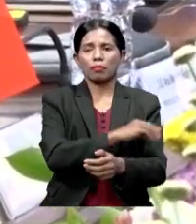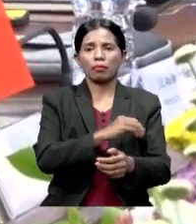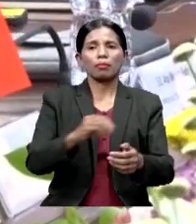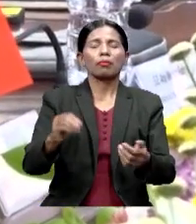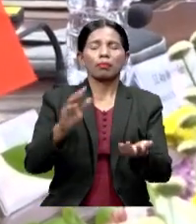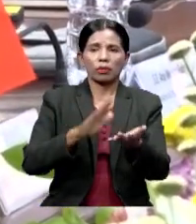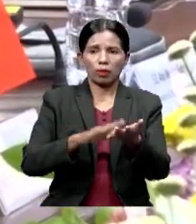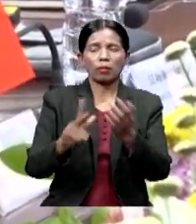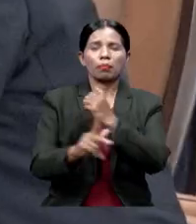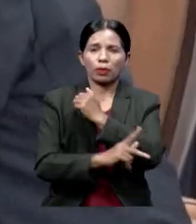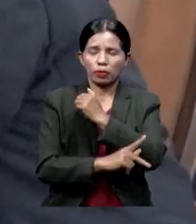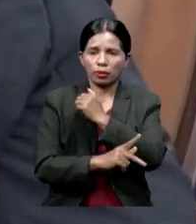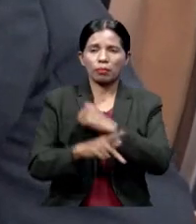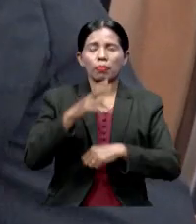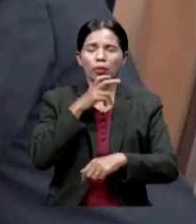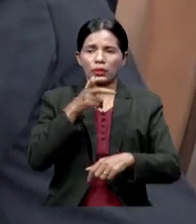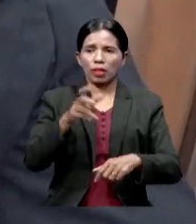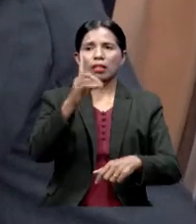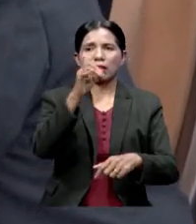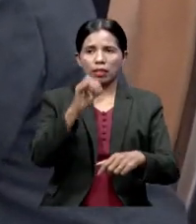a instalação centro